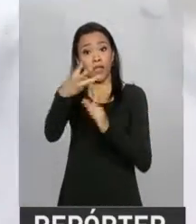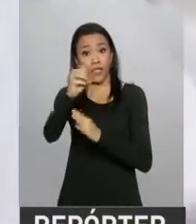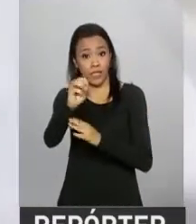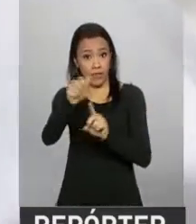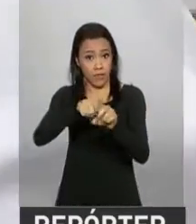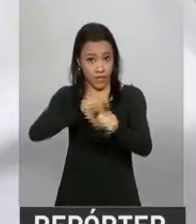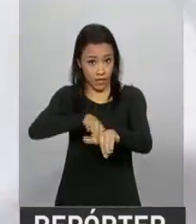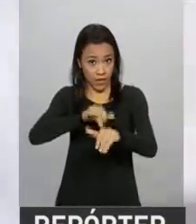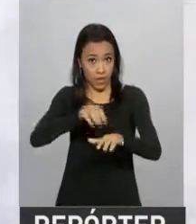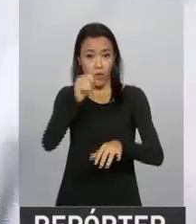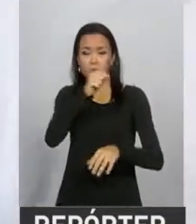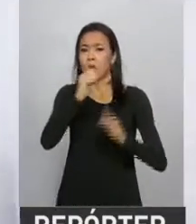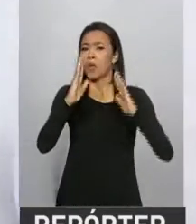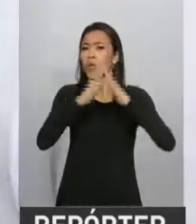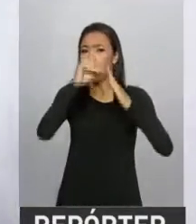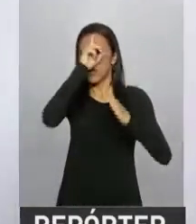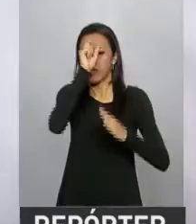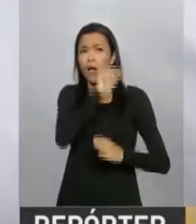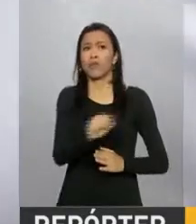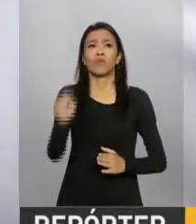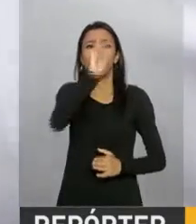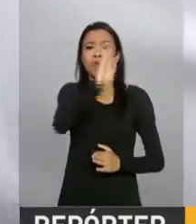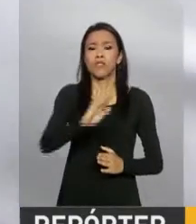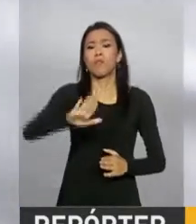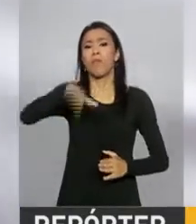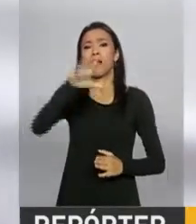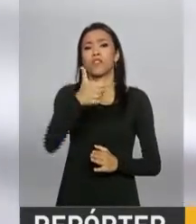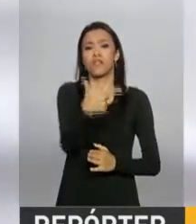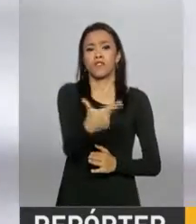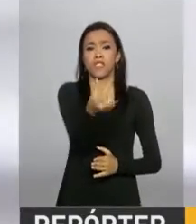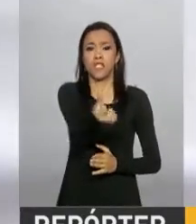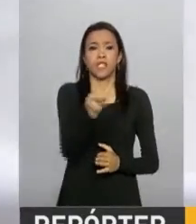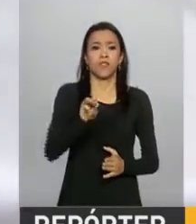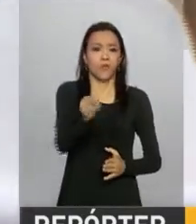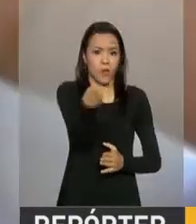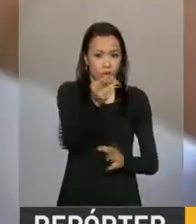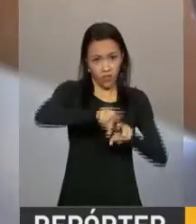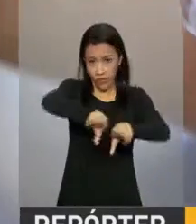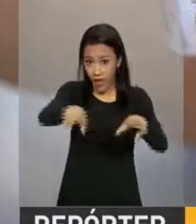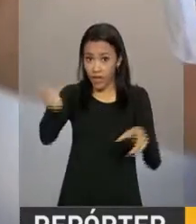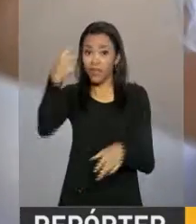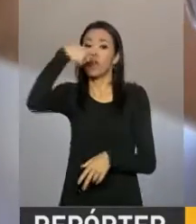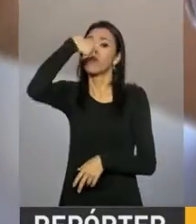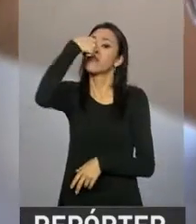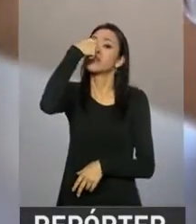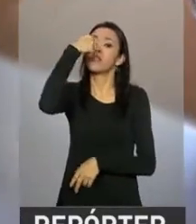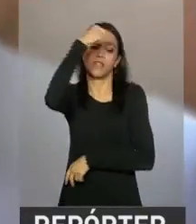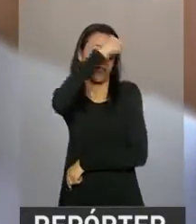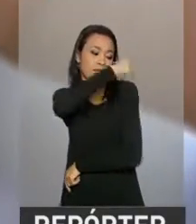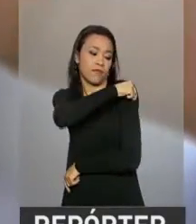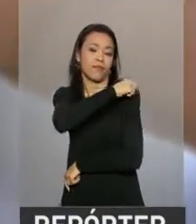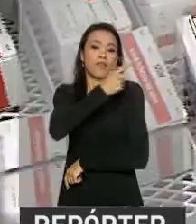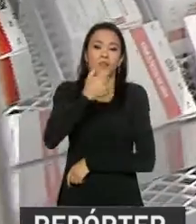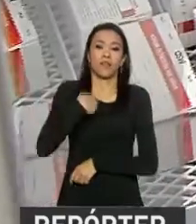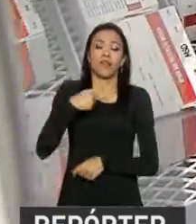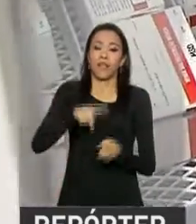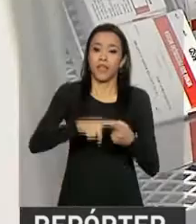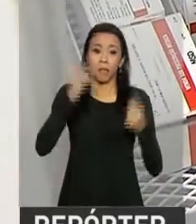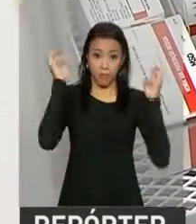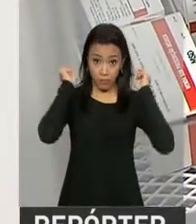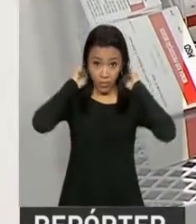postos de saúde de todo o Brasil estarão aplicando mais de 26 milhões de doses de diversas vacinas que protegem contra doenças como meningite